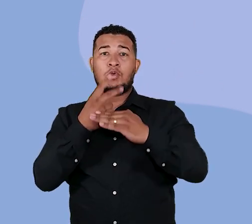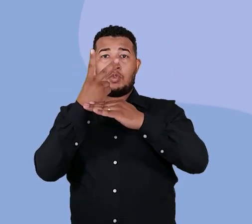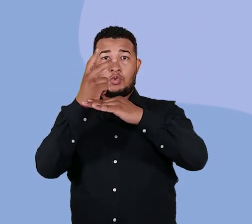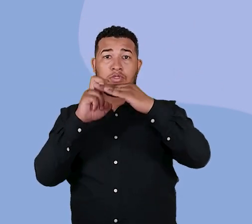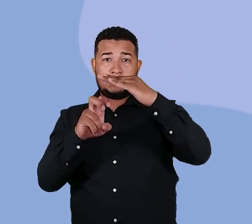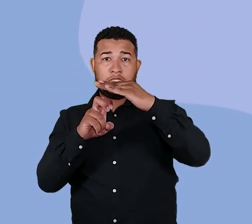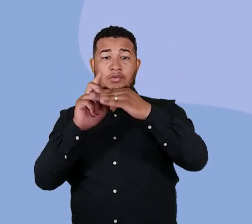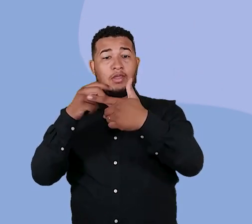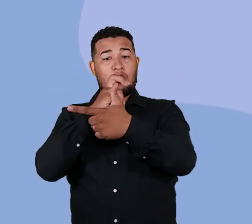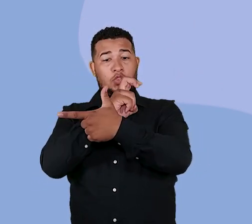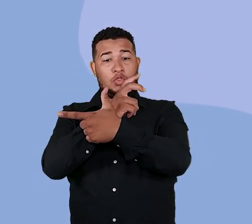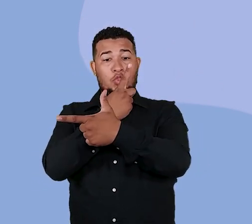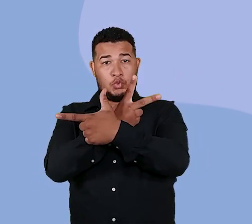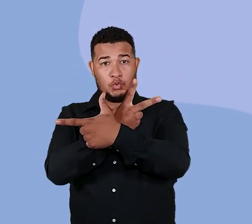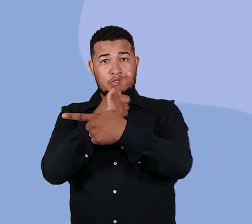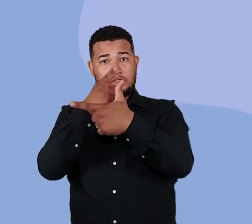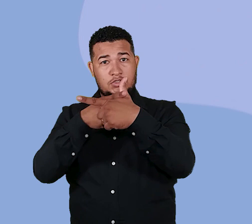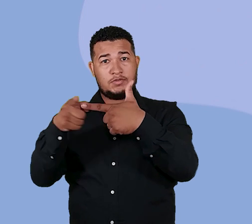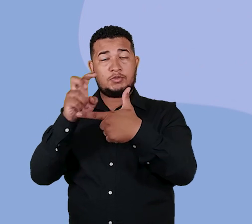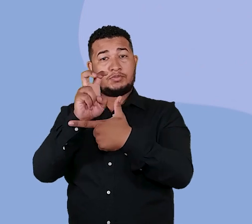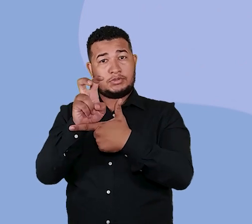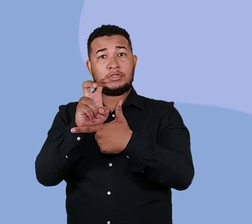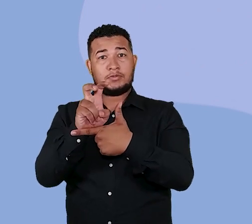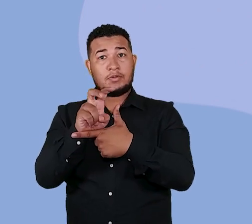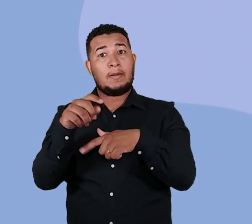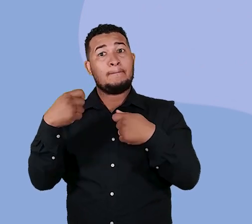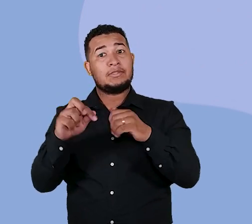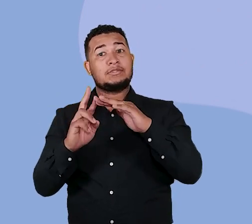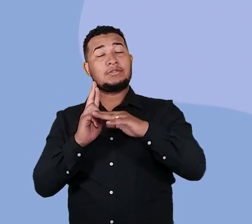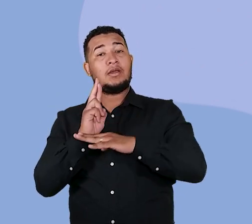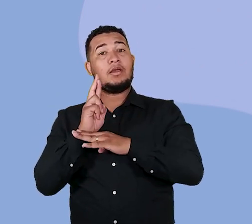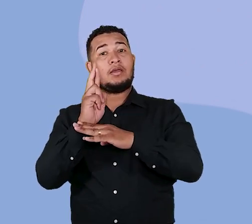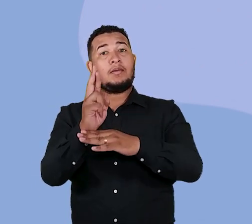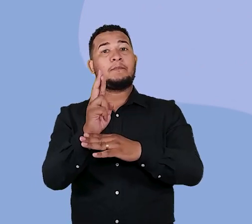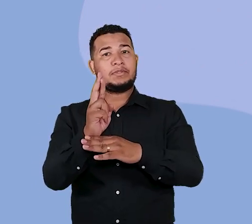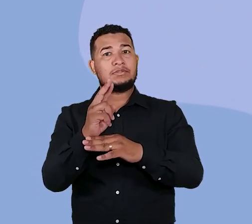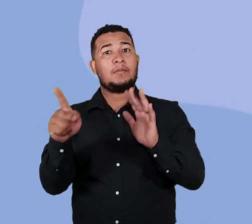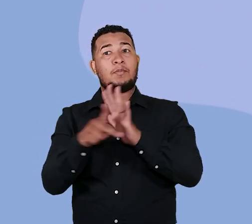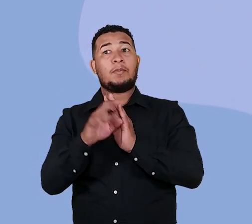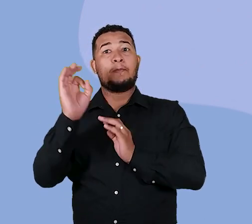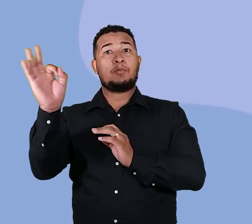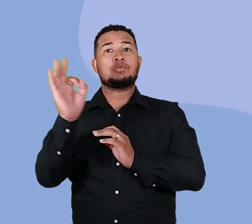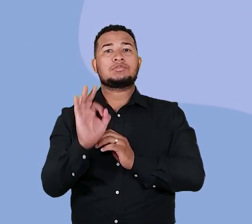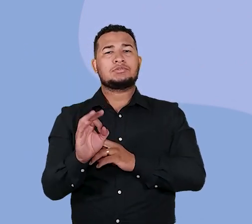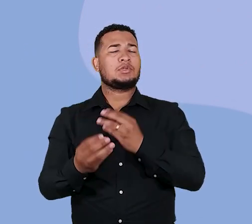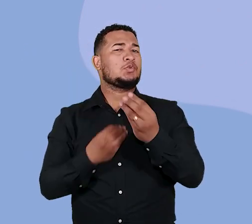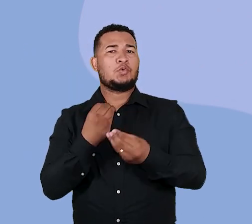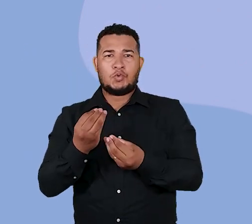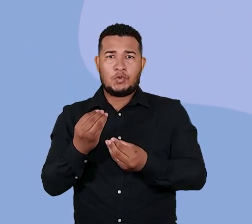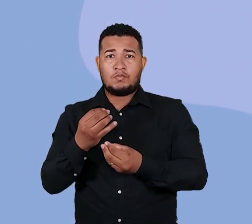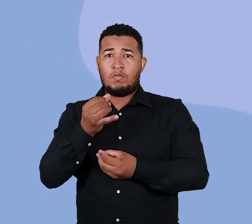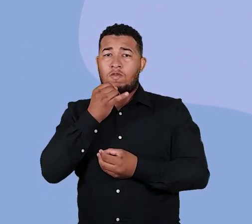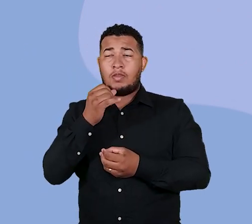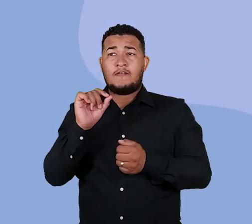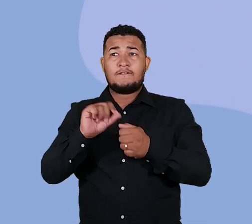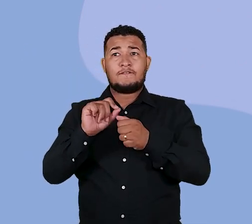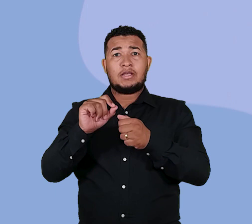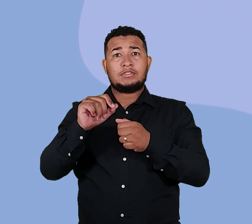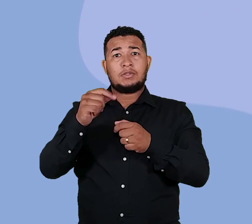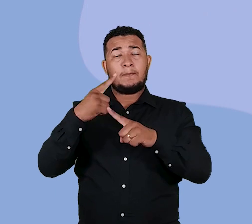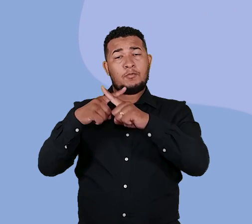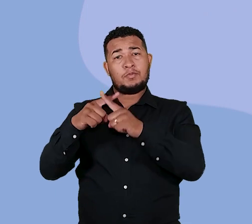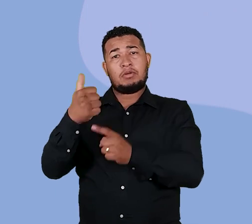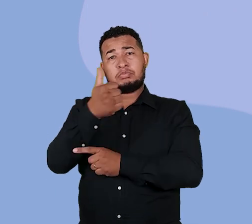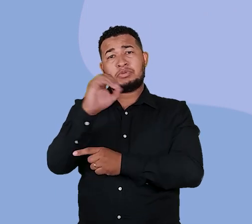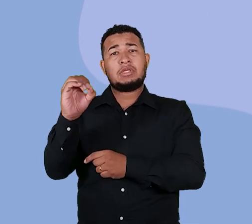2 dividido por 5. Você precisa representar o número decimal para porcentagem. É só pegar o número decimal e